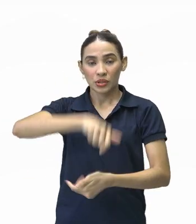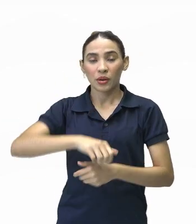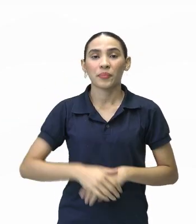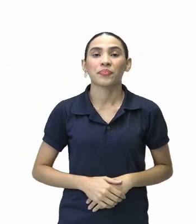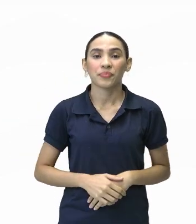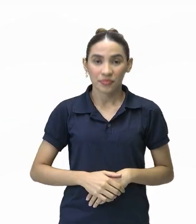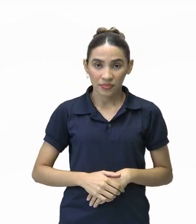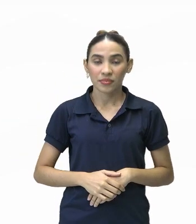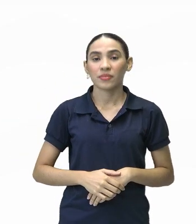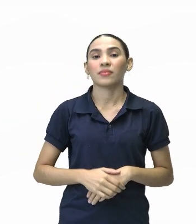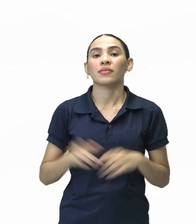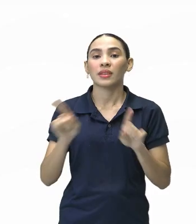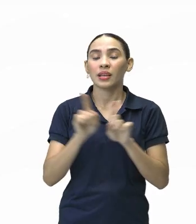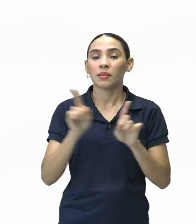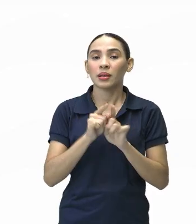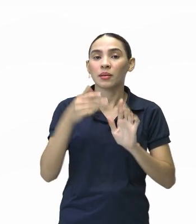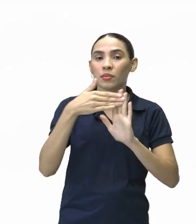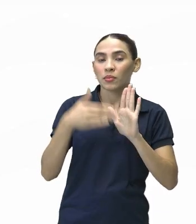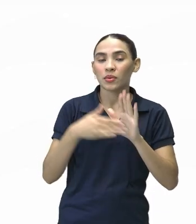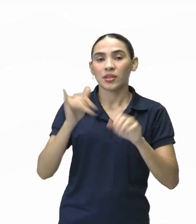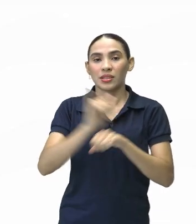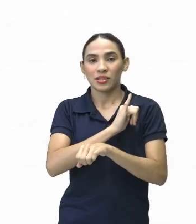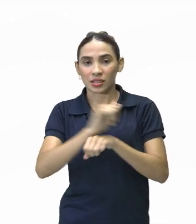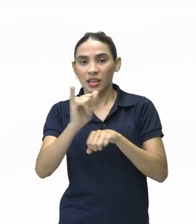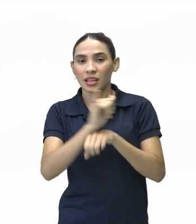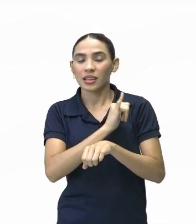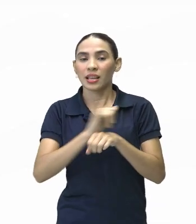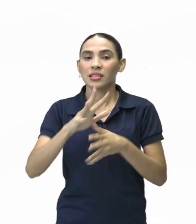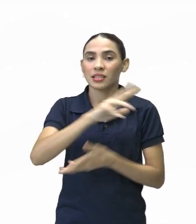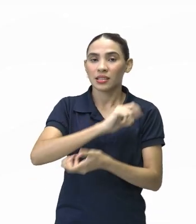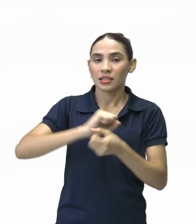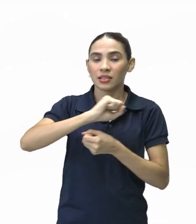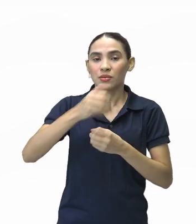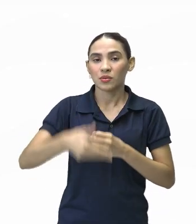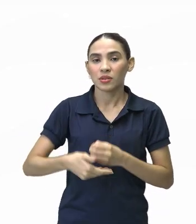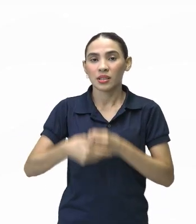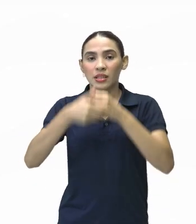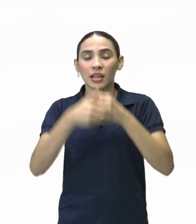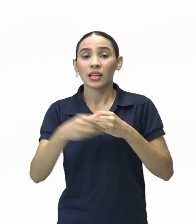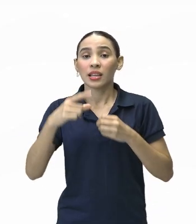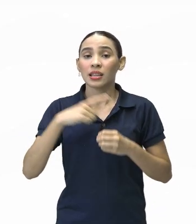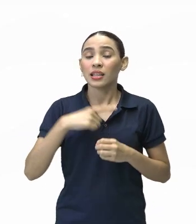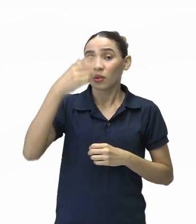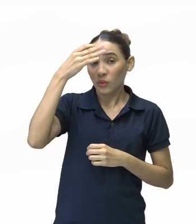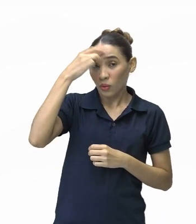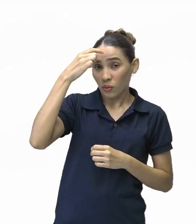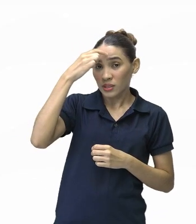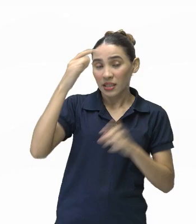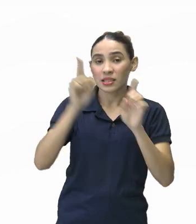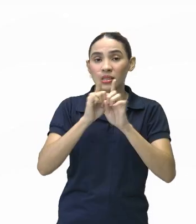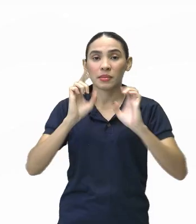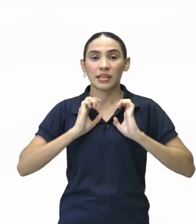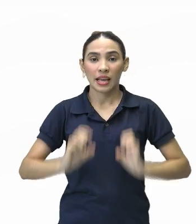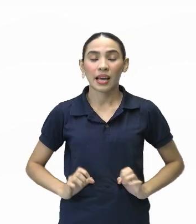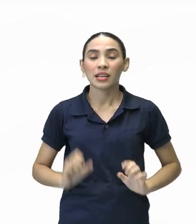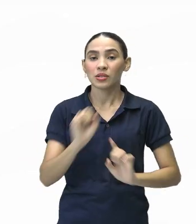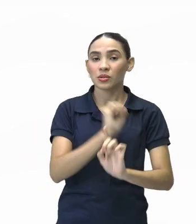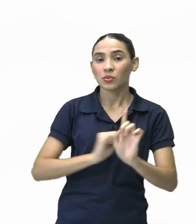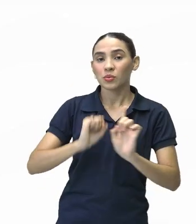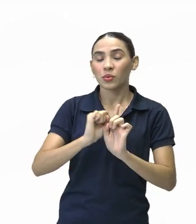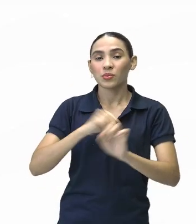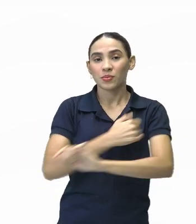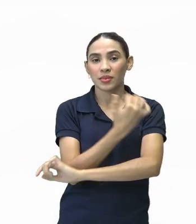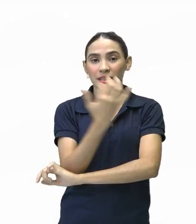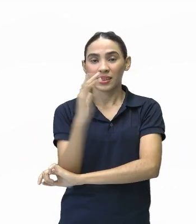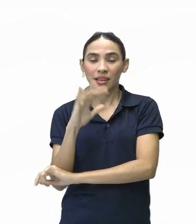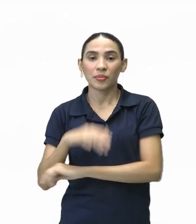global. Proposição de práticas sustentáveis com consciência e ética